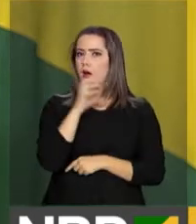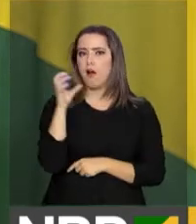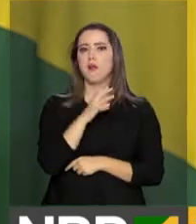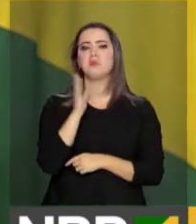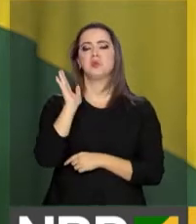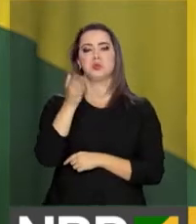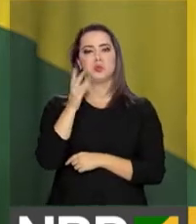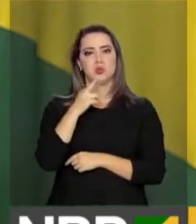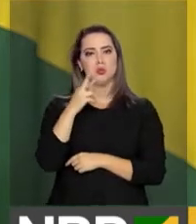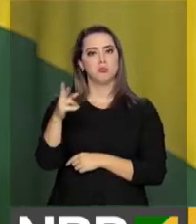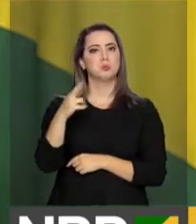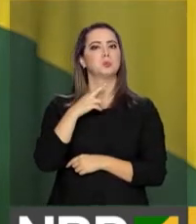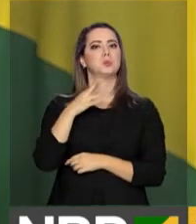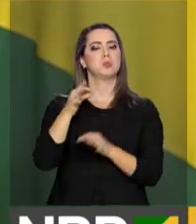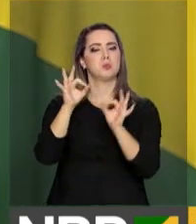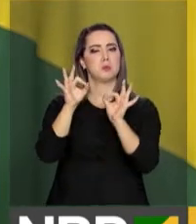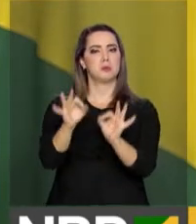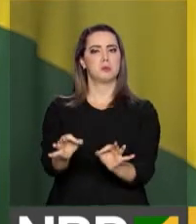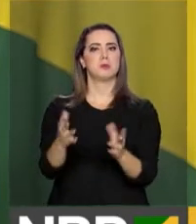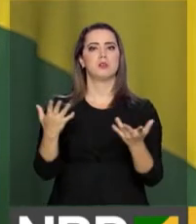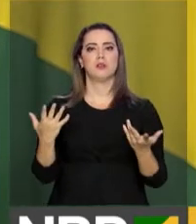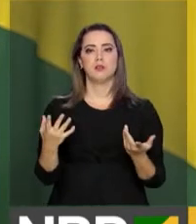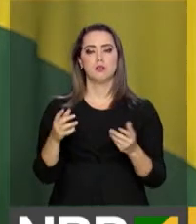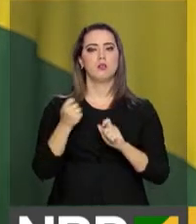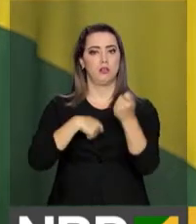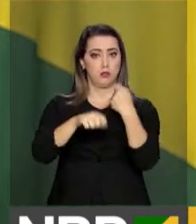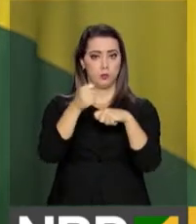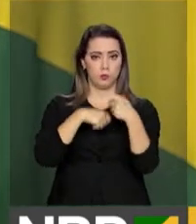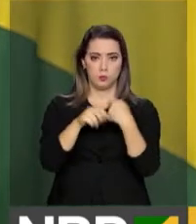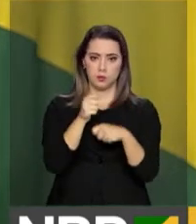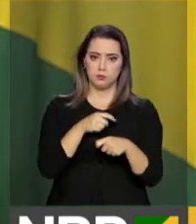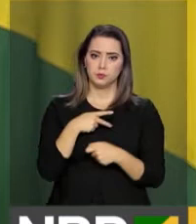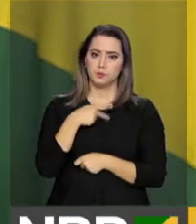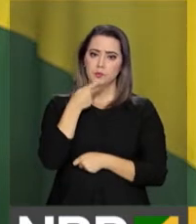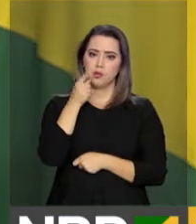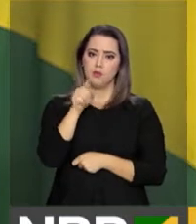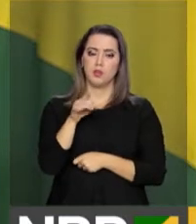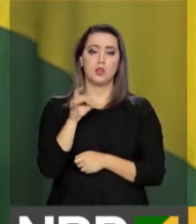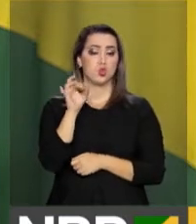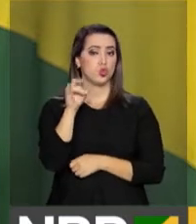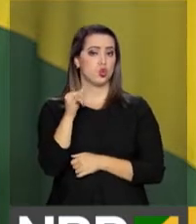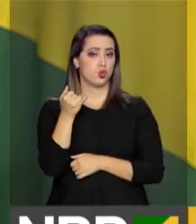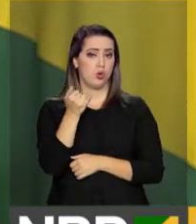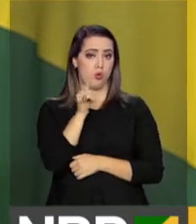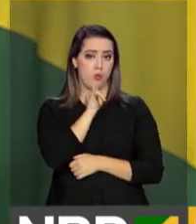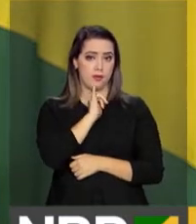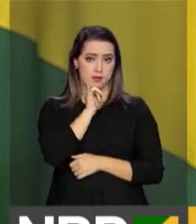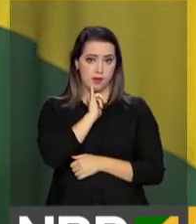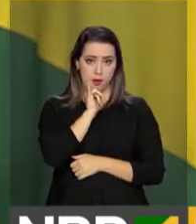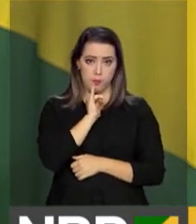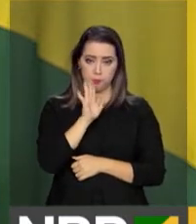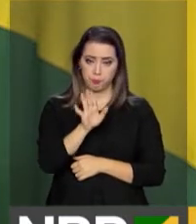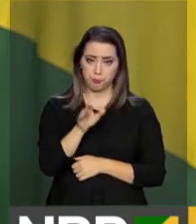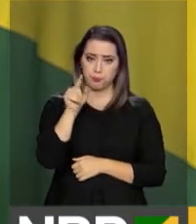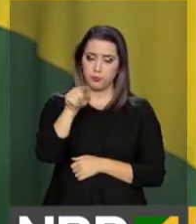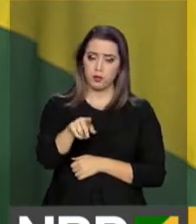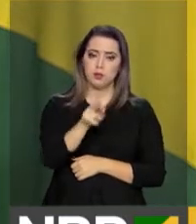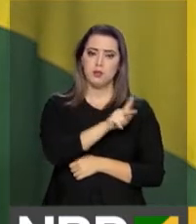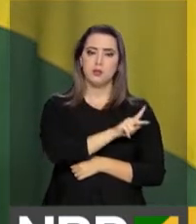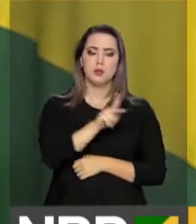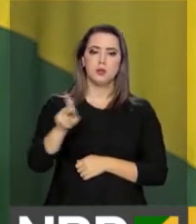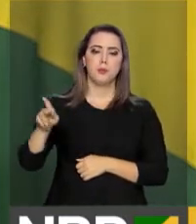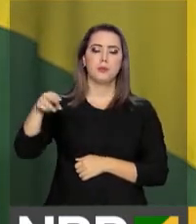vieram muito rapidamente se eu quiser fazer apenas um exemplo eu sinto aqui o nosso presidente pegado